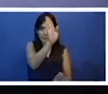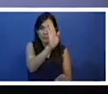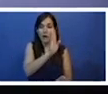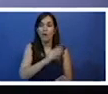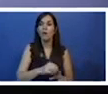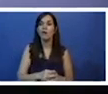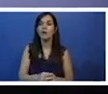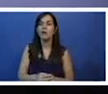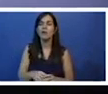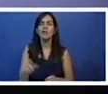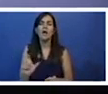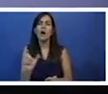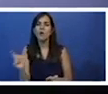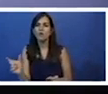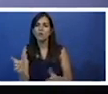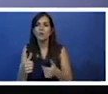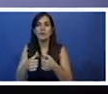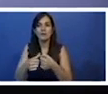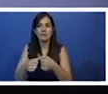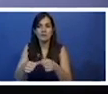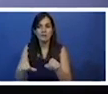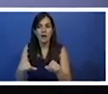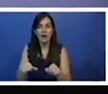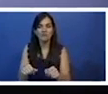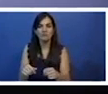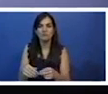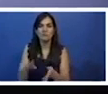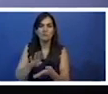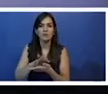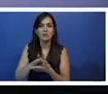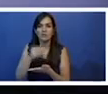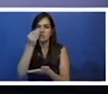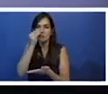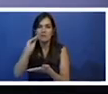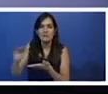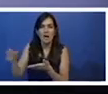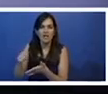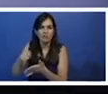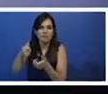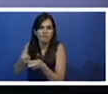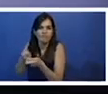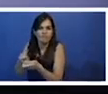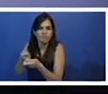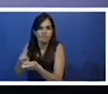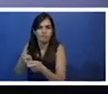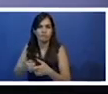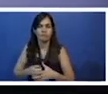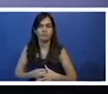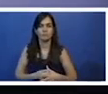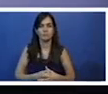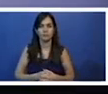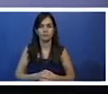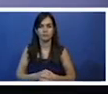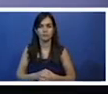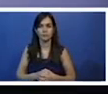subordinada? Estar imunes à punição. Então, eu tenho o verbo estar ali, que também está